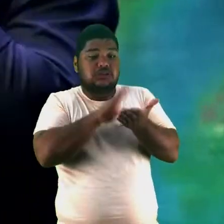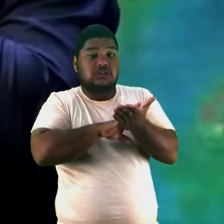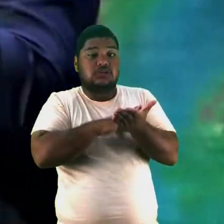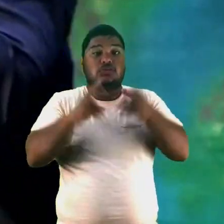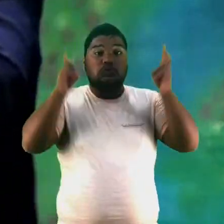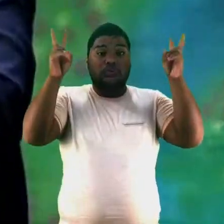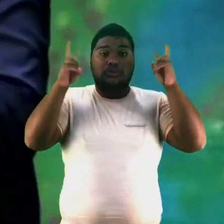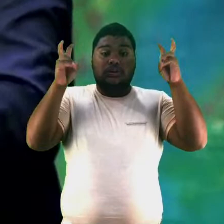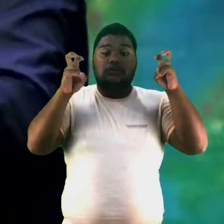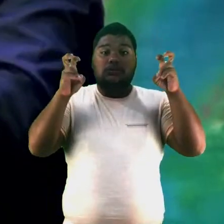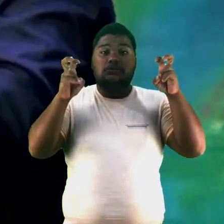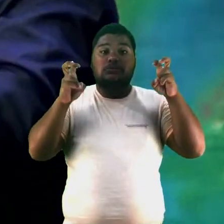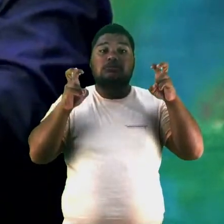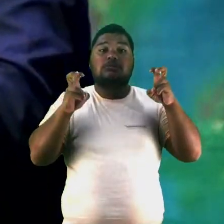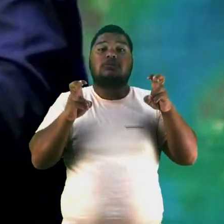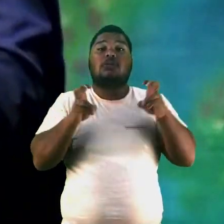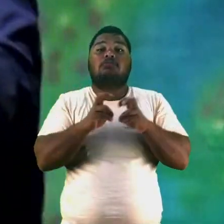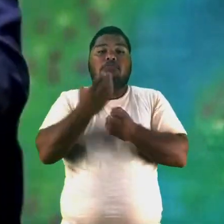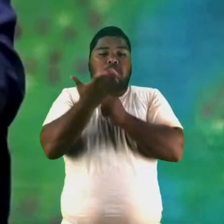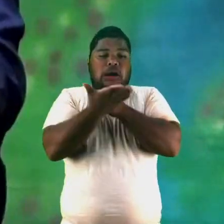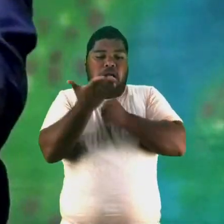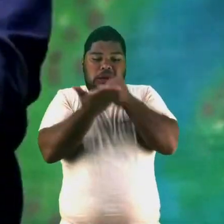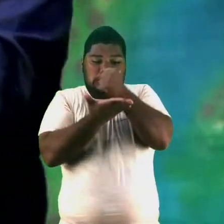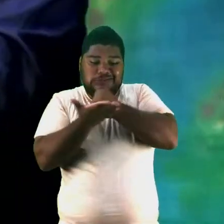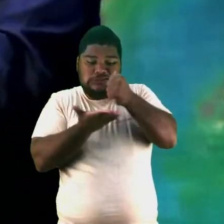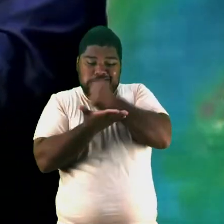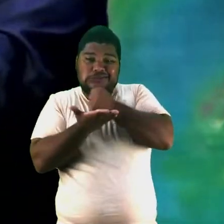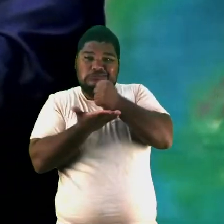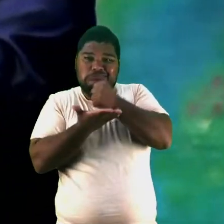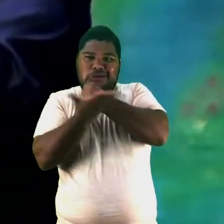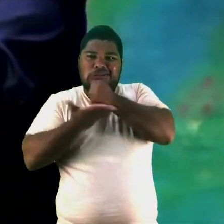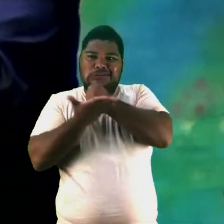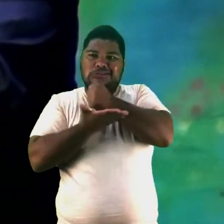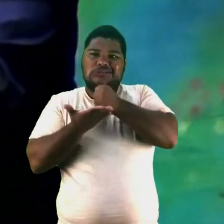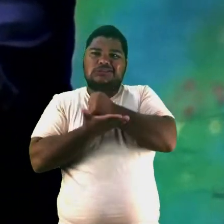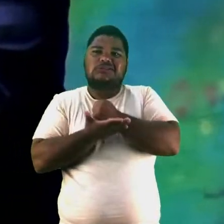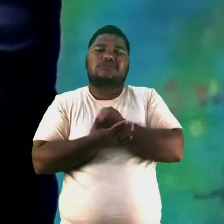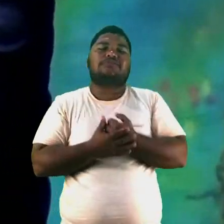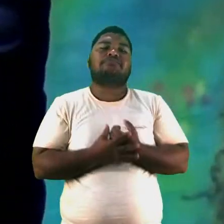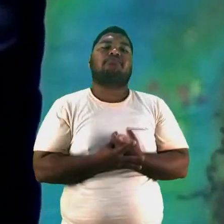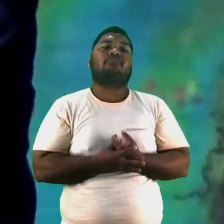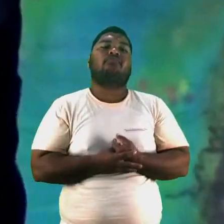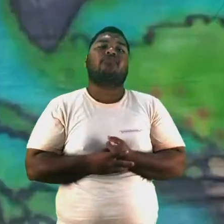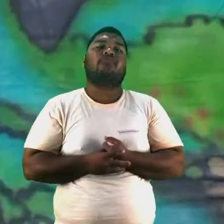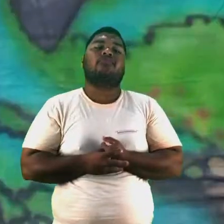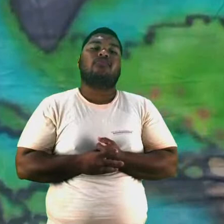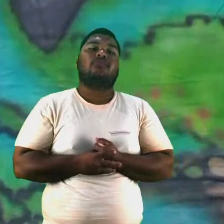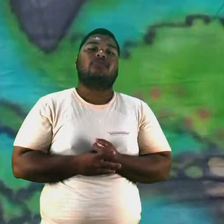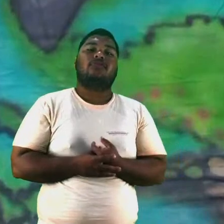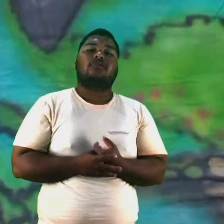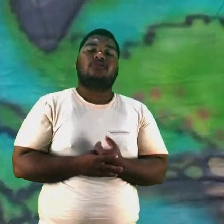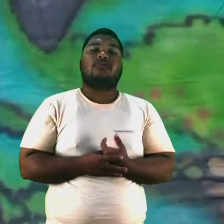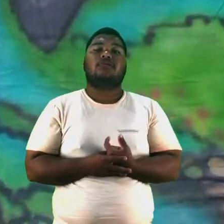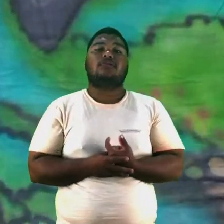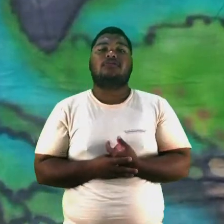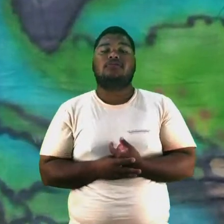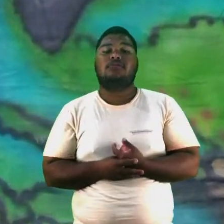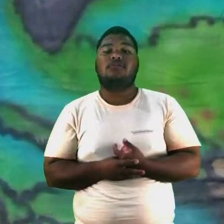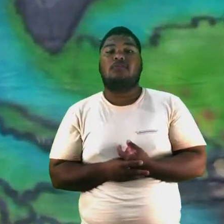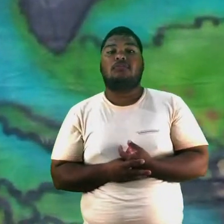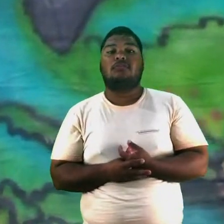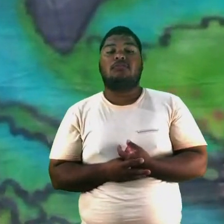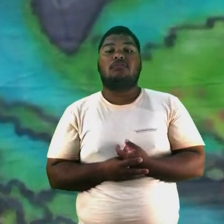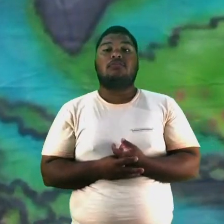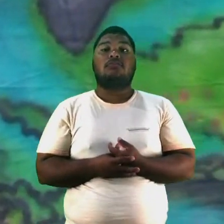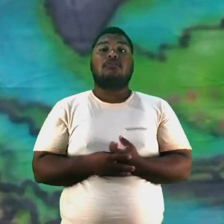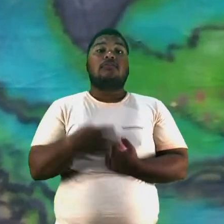textos bíblicos baseado nessas premissas que você carrega com você. E uma coisa nova, inclusive tem um curso